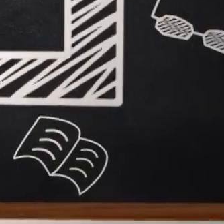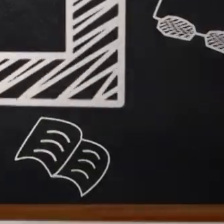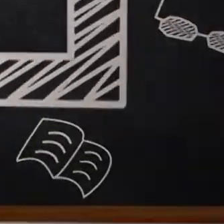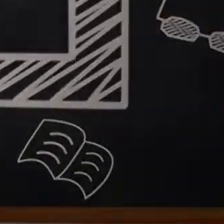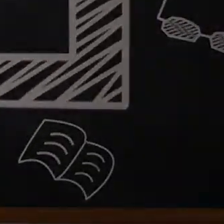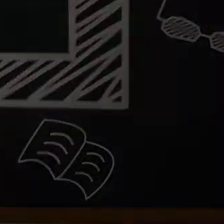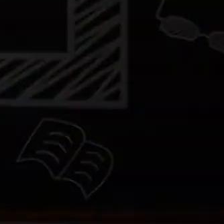on